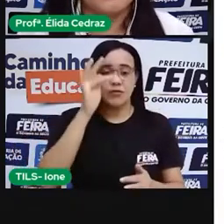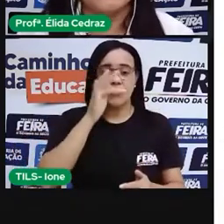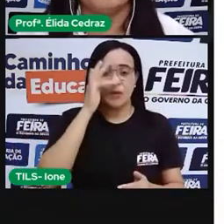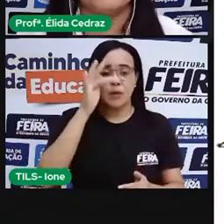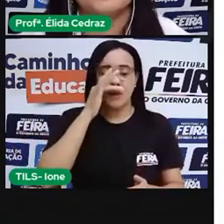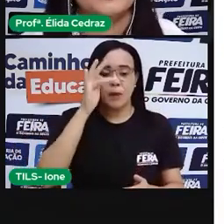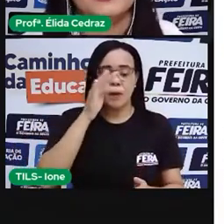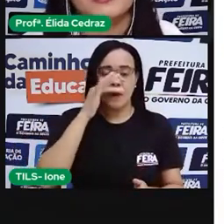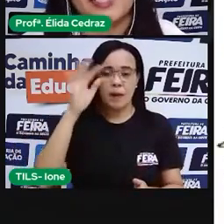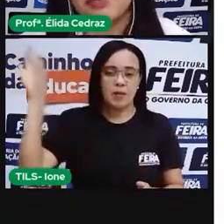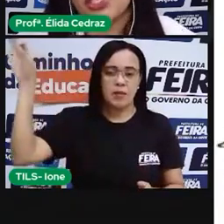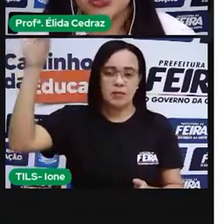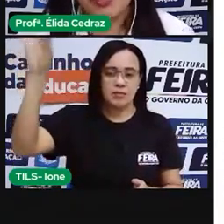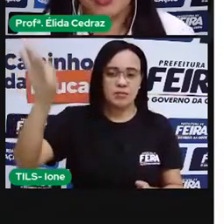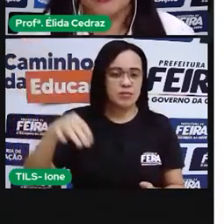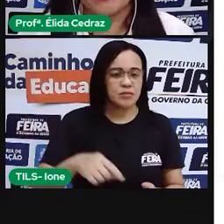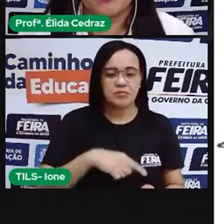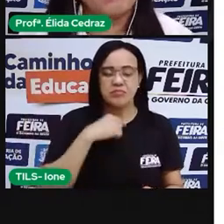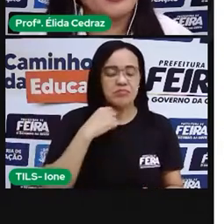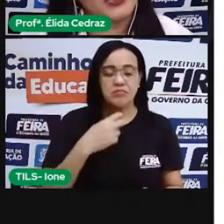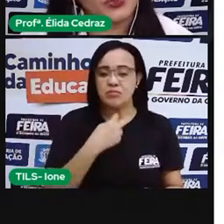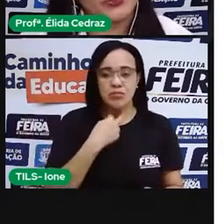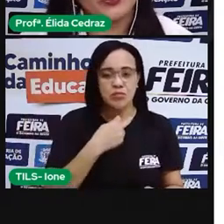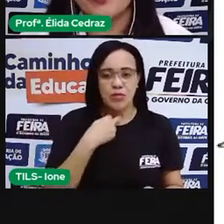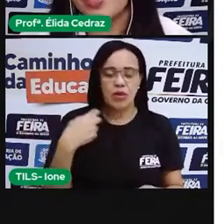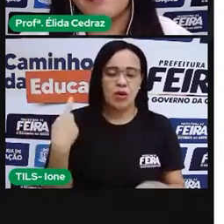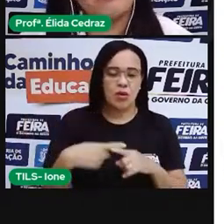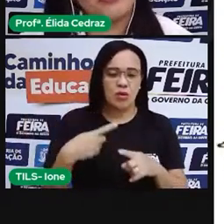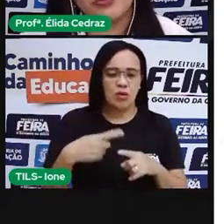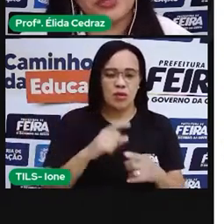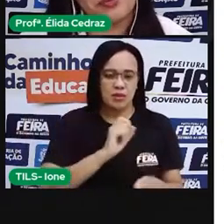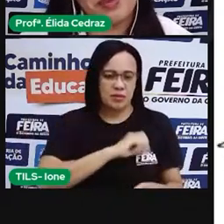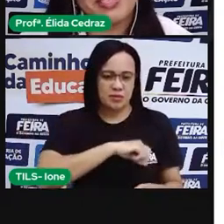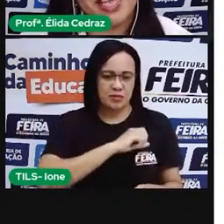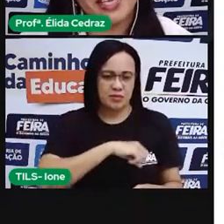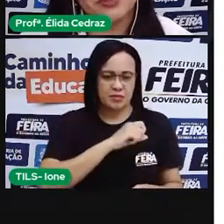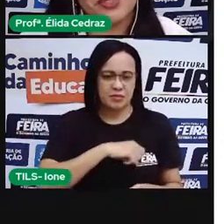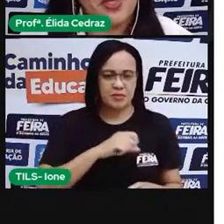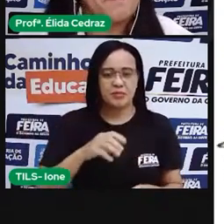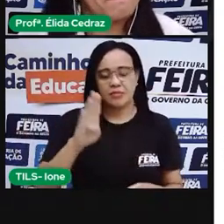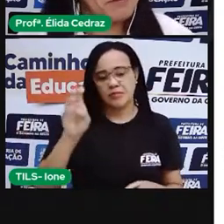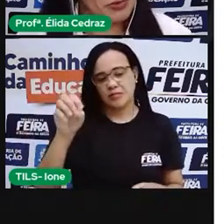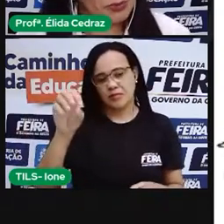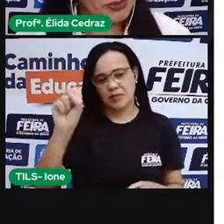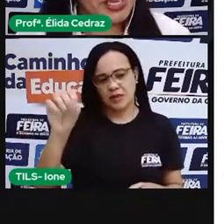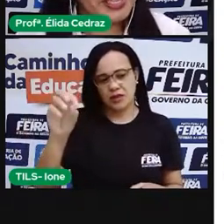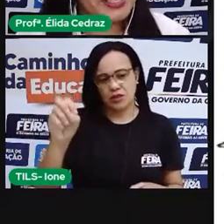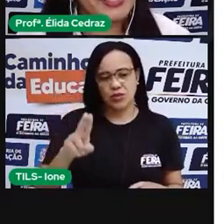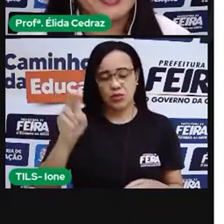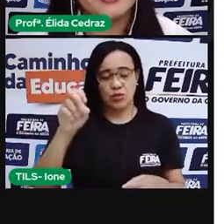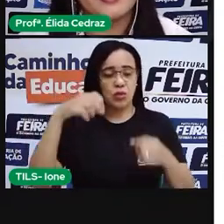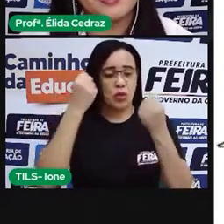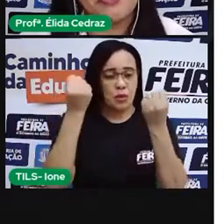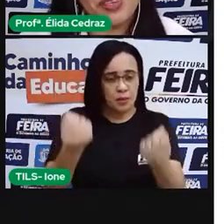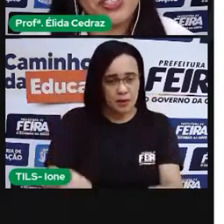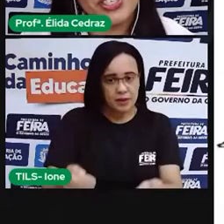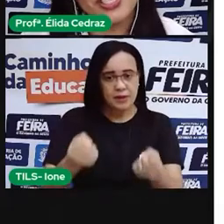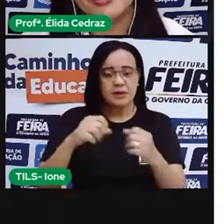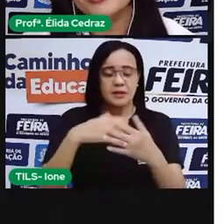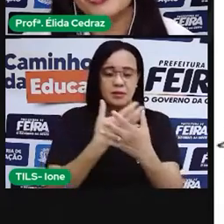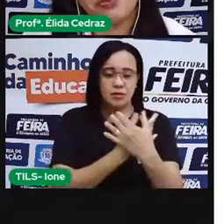Maribondo não pode ir, que é bicho mau. Besouro é muito pesado. Borboleta tem